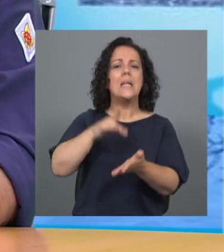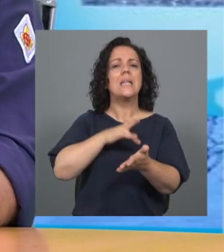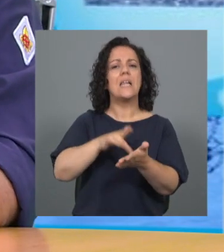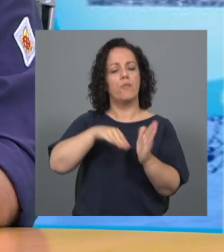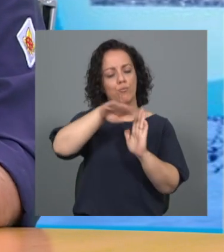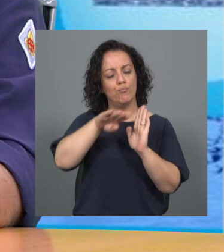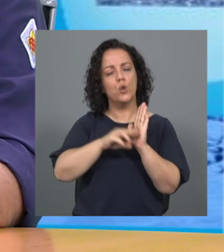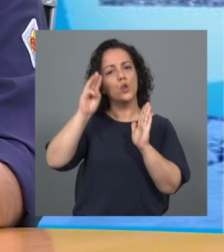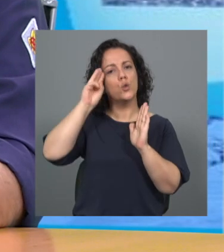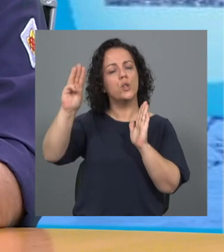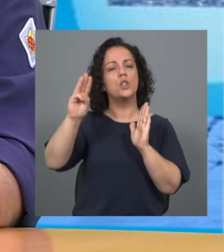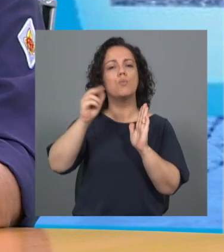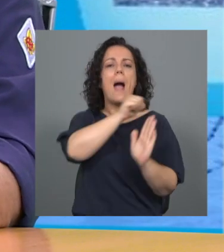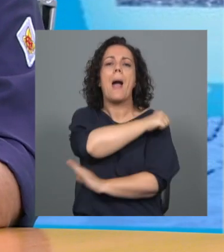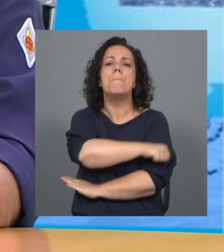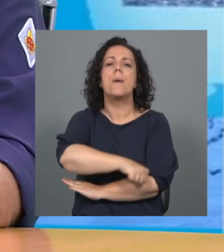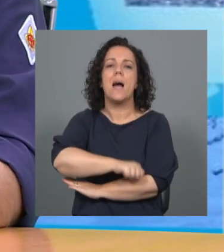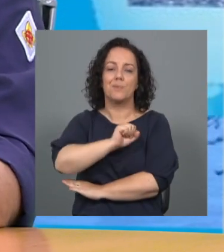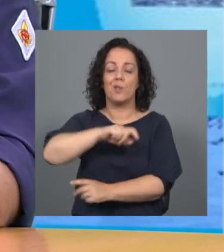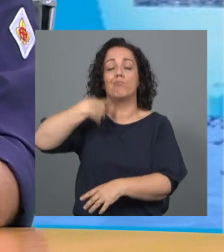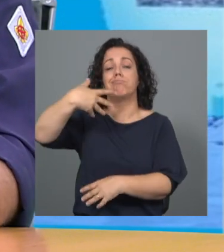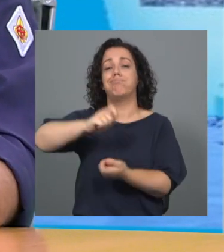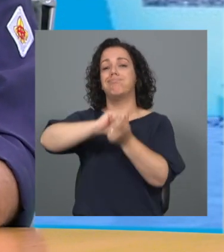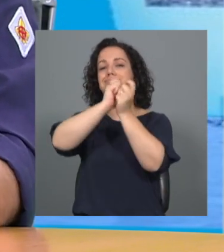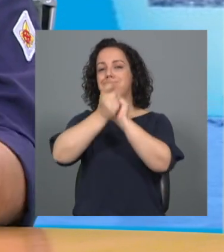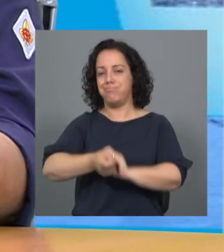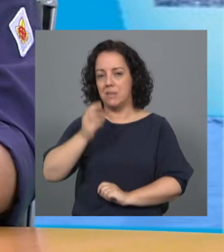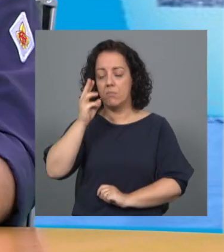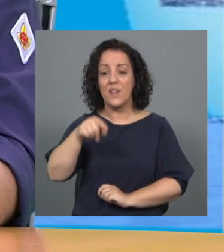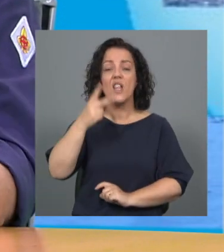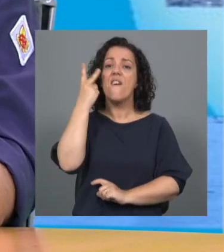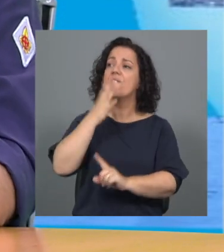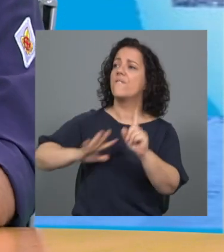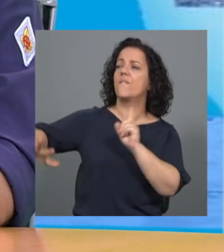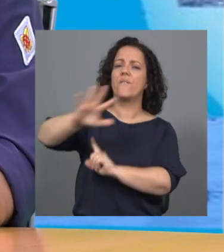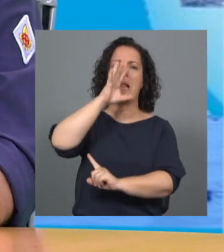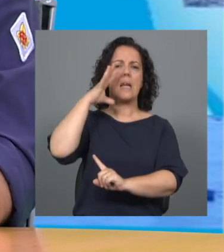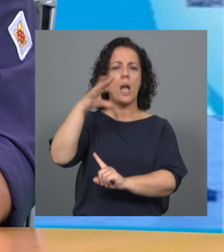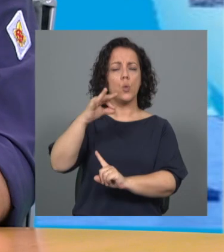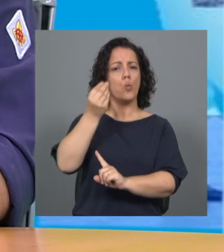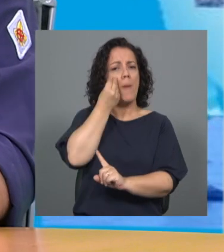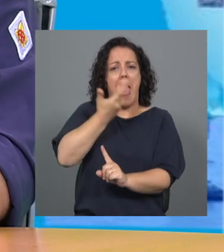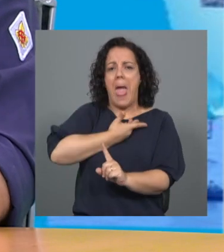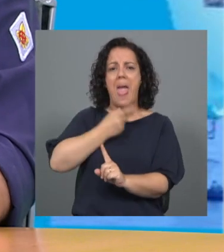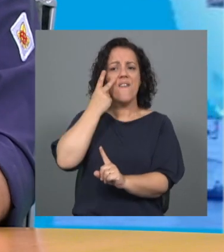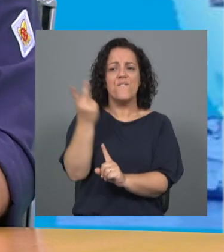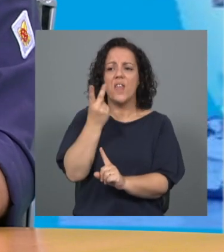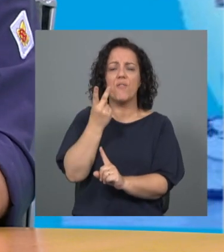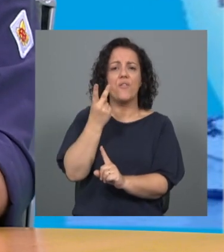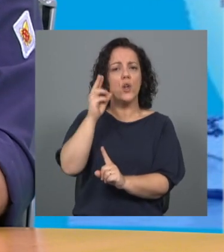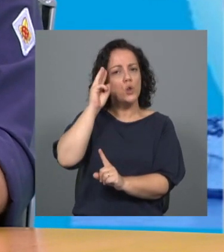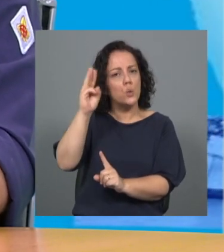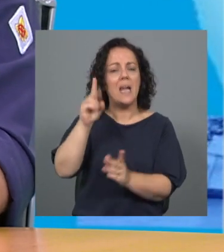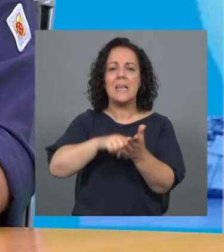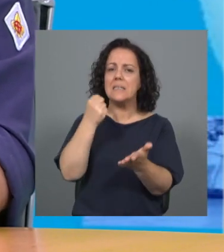Rapazes, deu origem ao escutismo, a vivência na natureza é o nosso habitat natural, é o nosso ADN, é a forma como nós trabalhamos, é a forma como pomos em prática tudo o